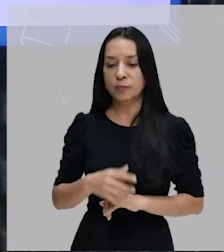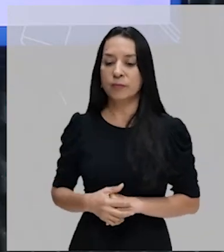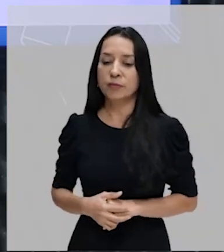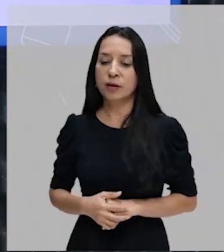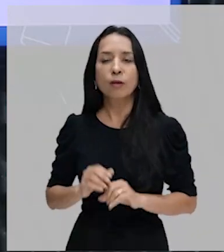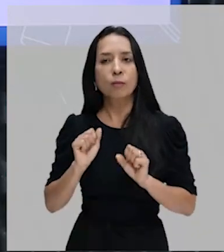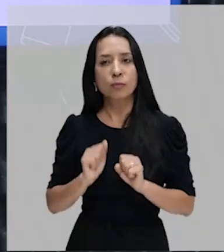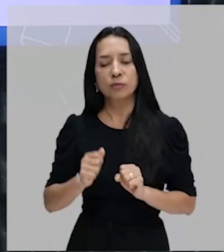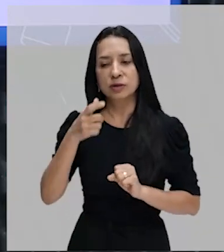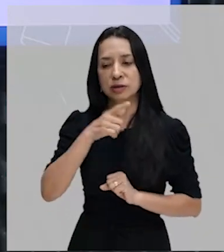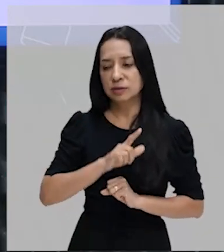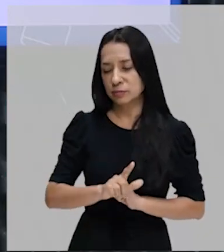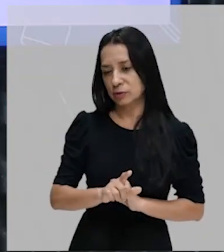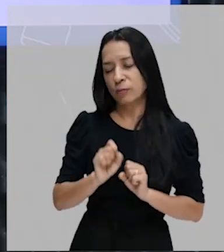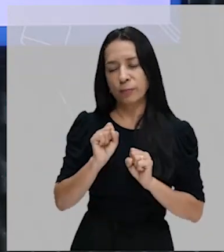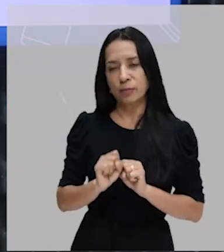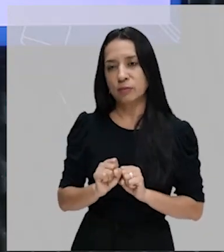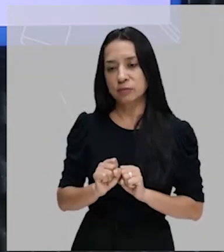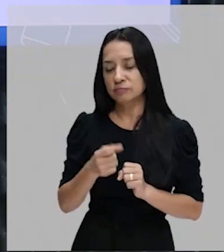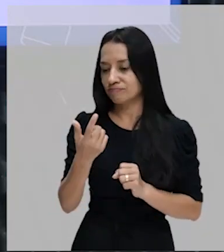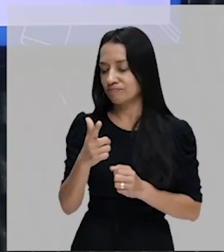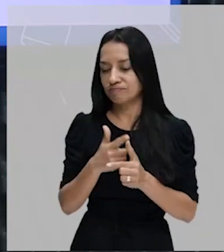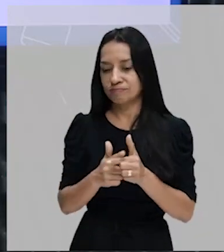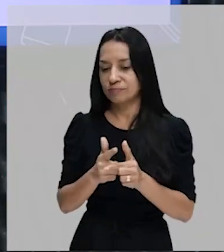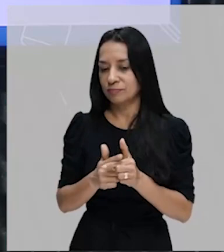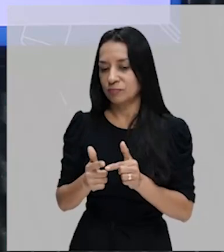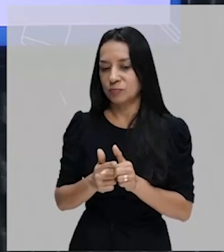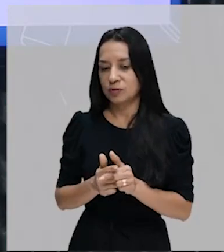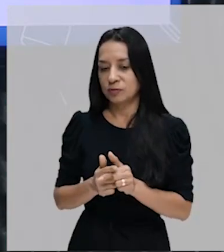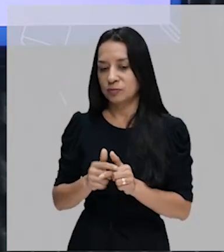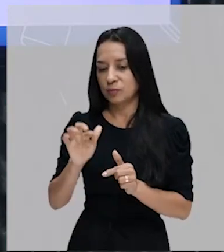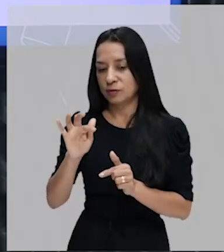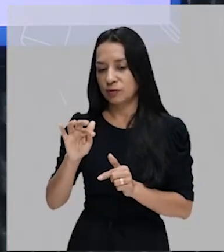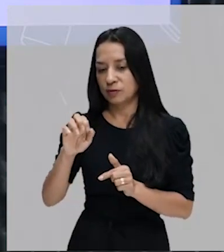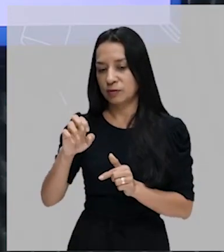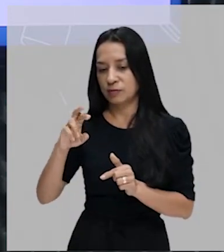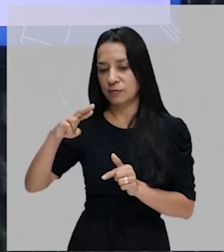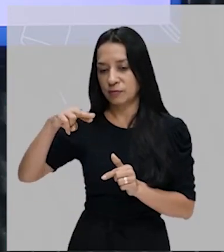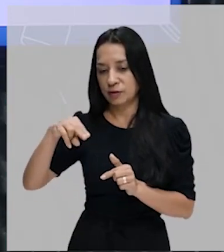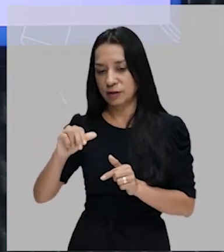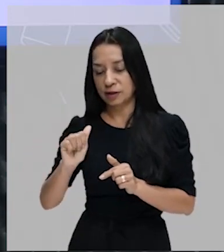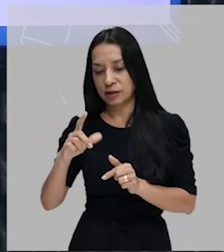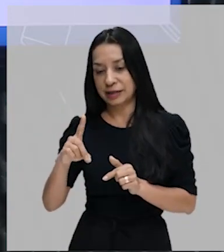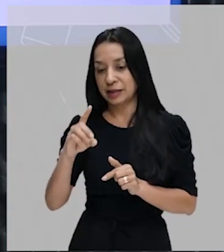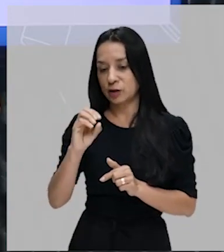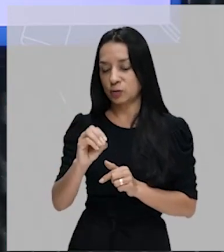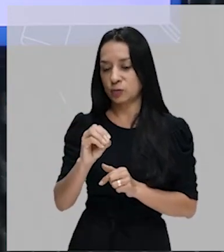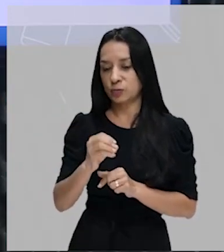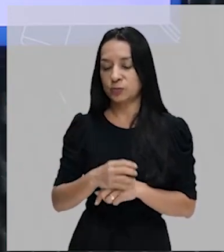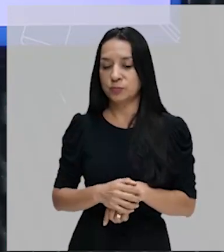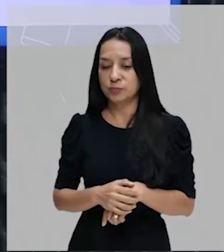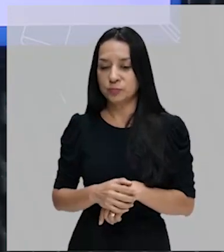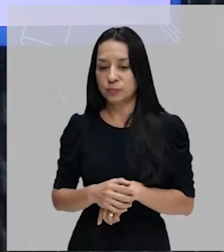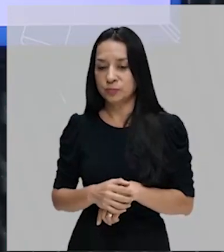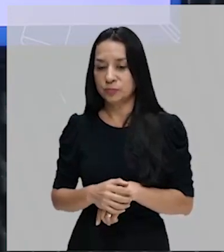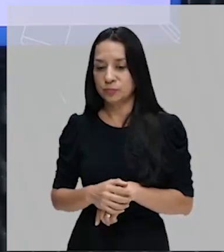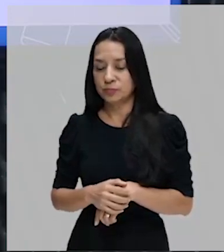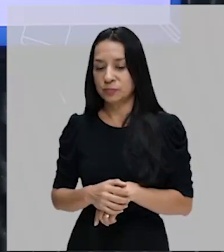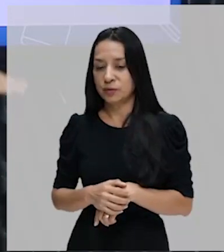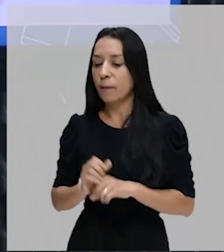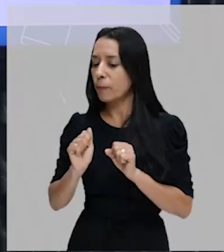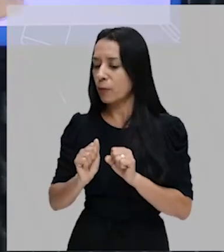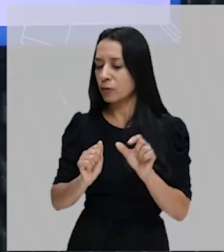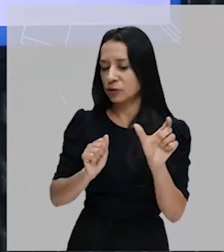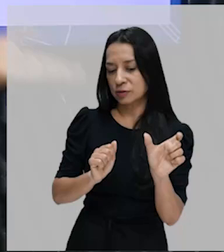Eu poderia repetir? Poderia, professor. Fernando está muito enfermo. Hace 2 semanas que Fernando